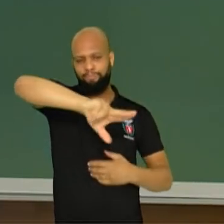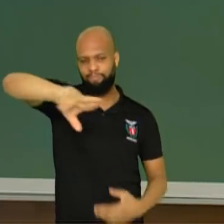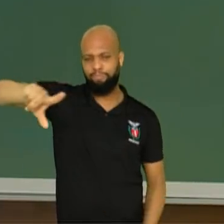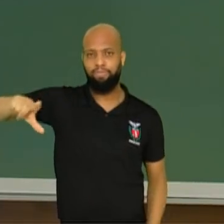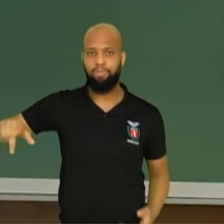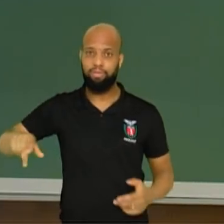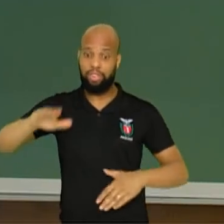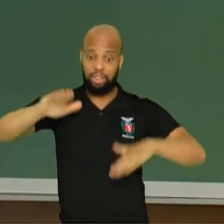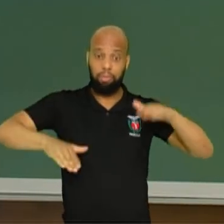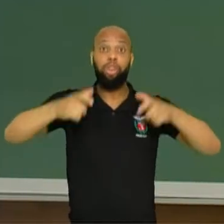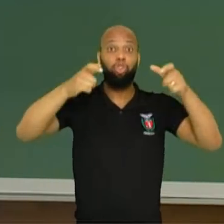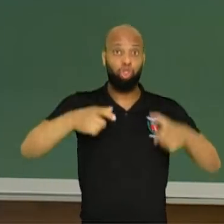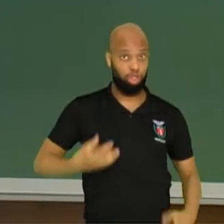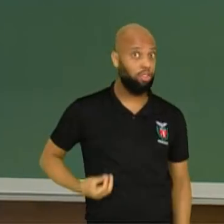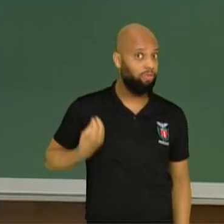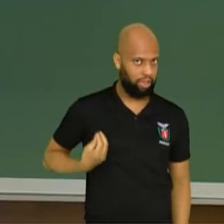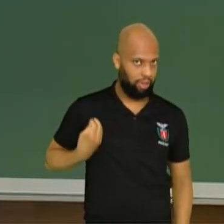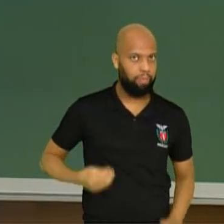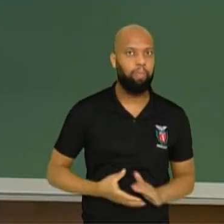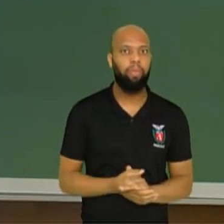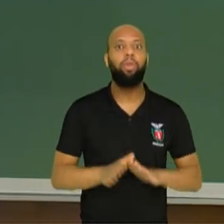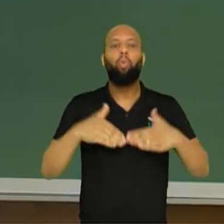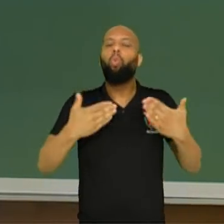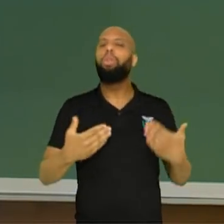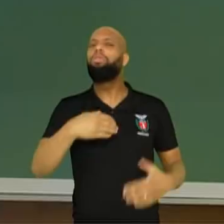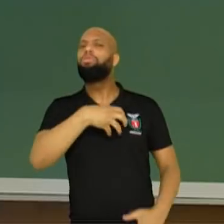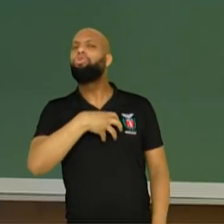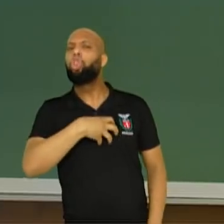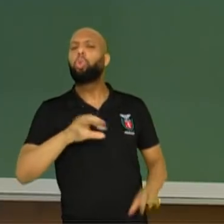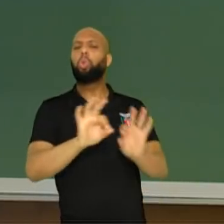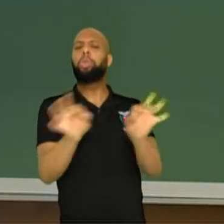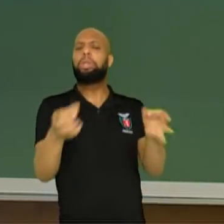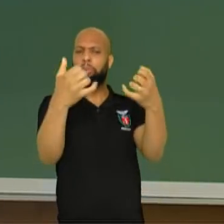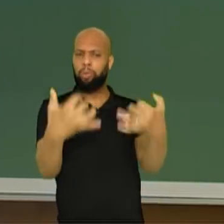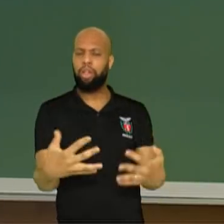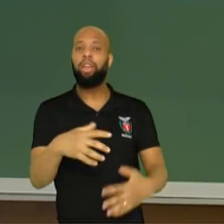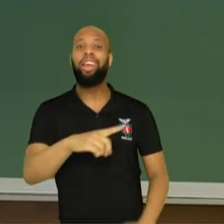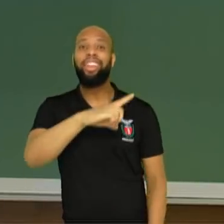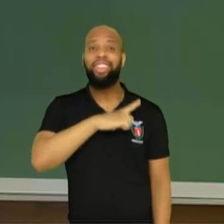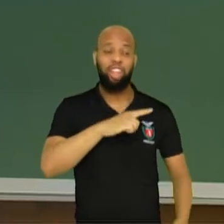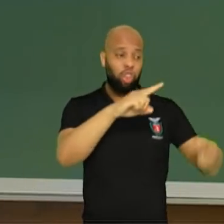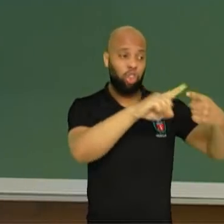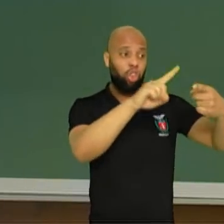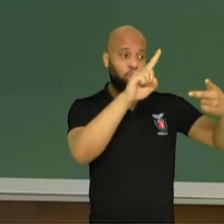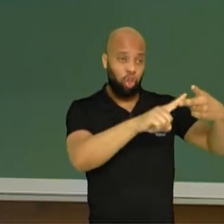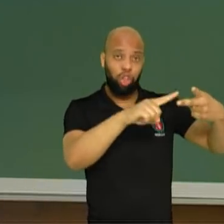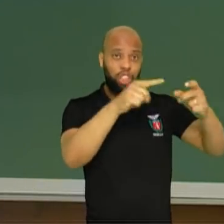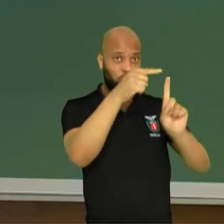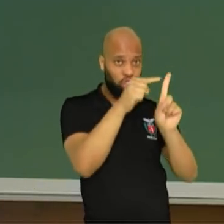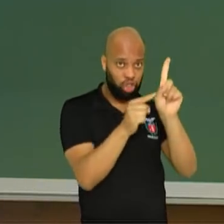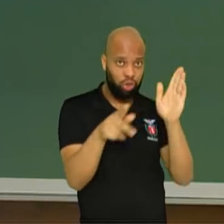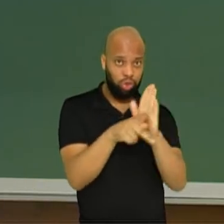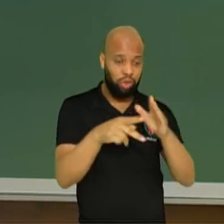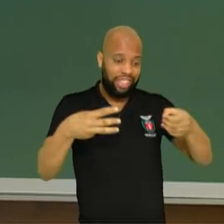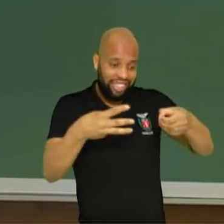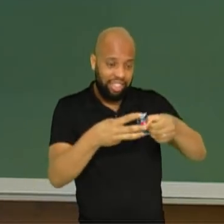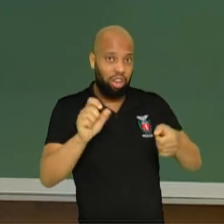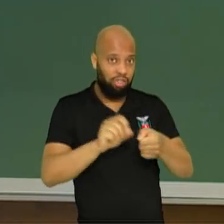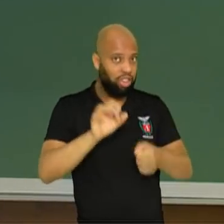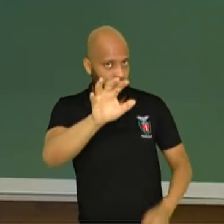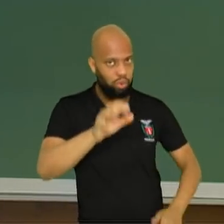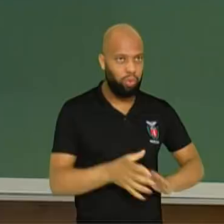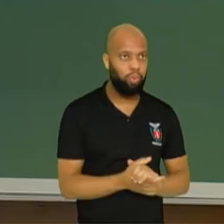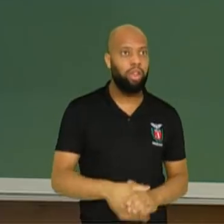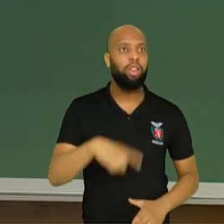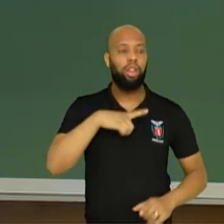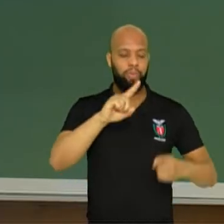dependendo do lugar que ela se encontra. Basicamente, vão ter dois tipos de célula que vão fazer esse processo.